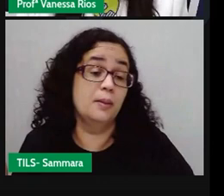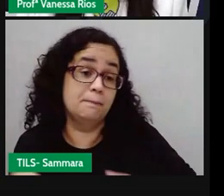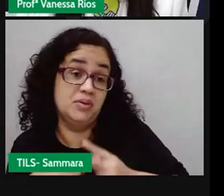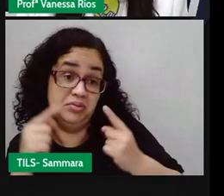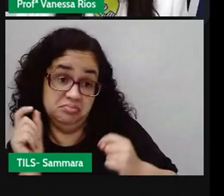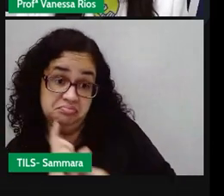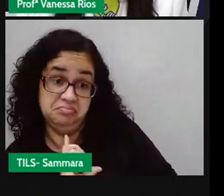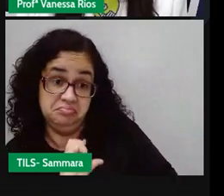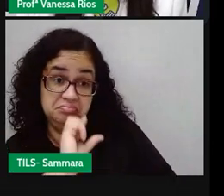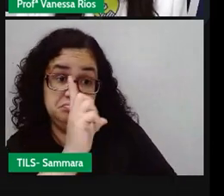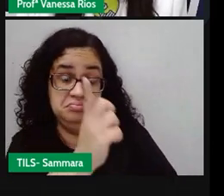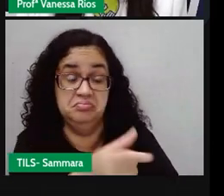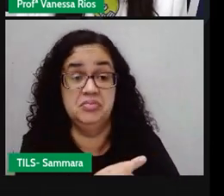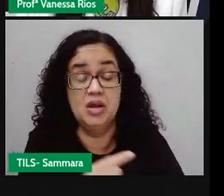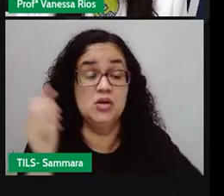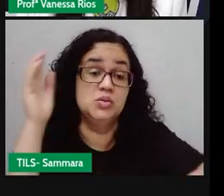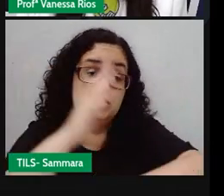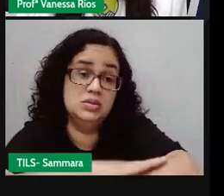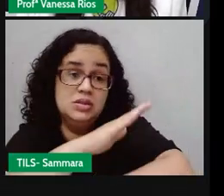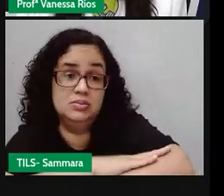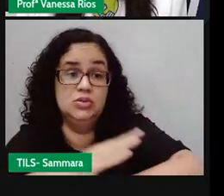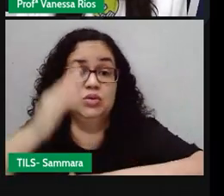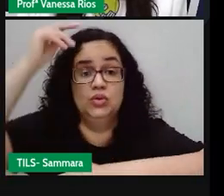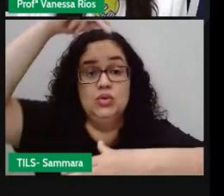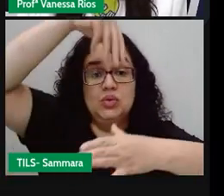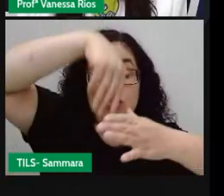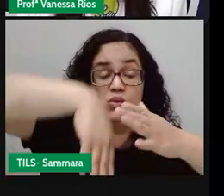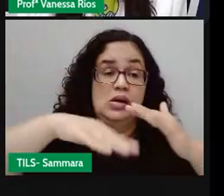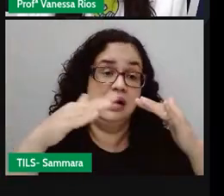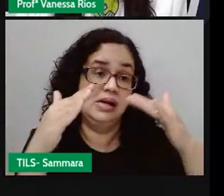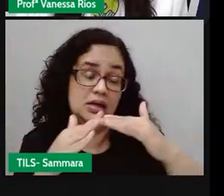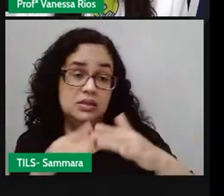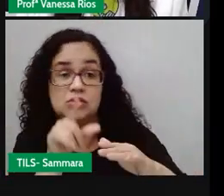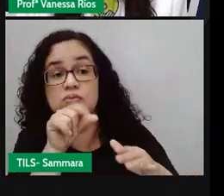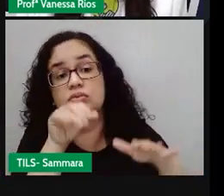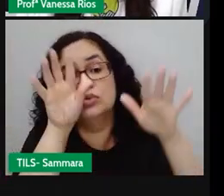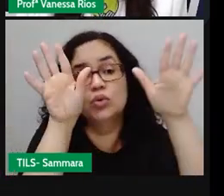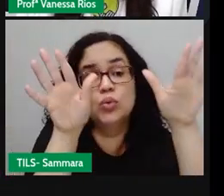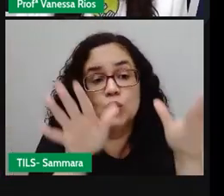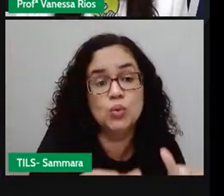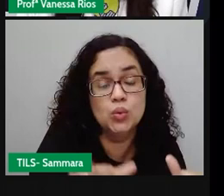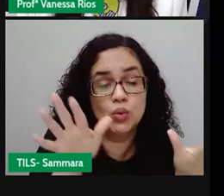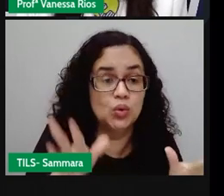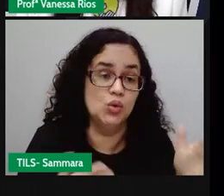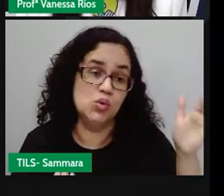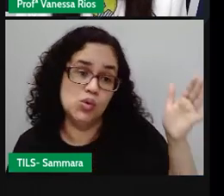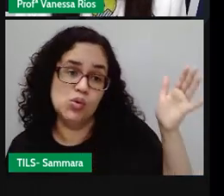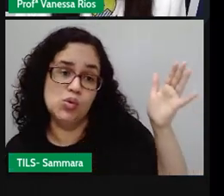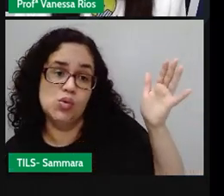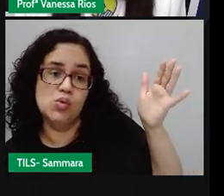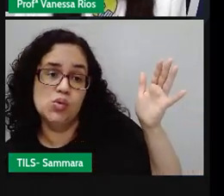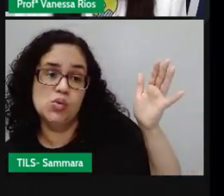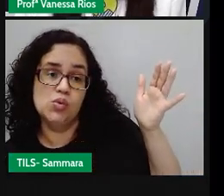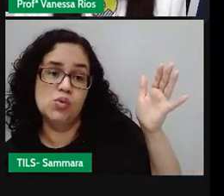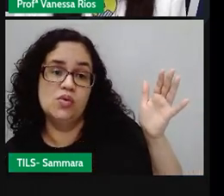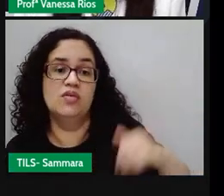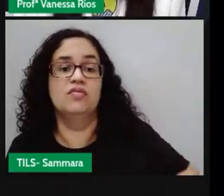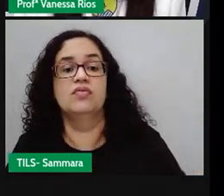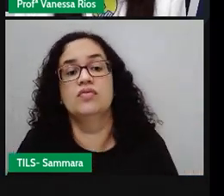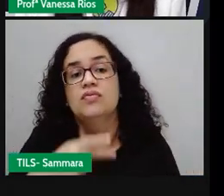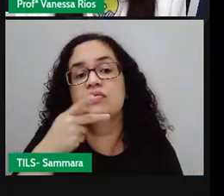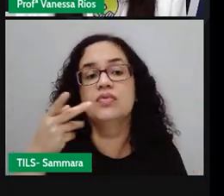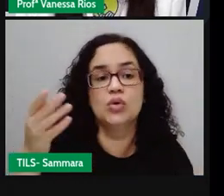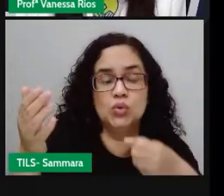de sair, o sapo deu uma volta, pulou a janela da casa do urubu e, vendo a viola dele em cima da cama, resolveu